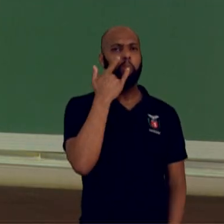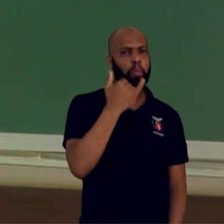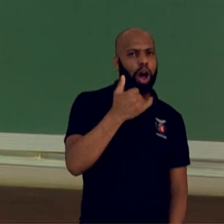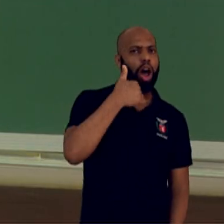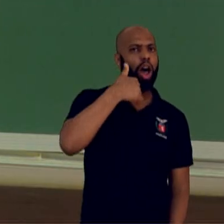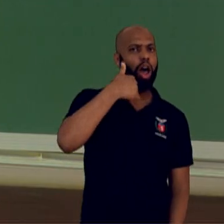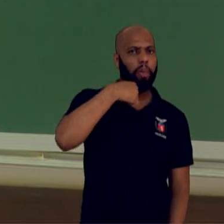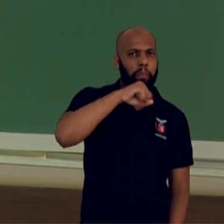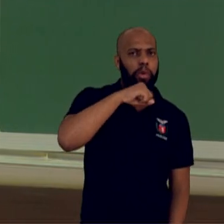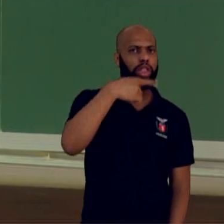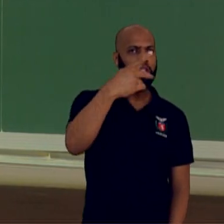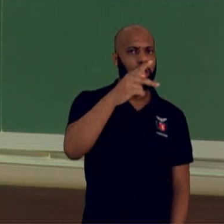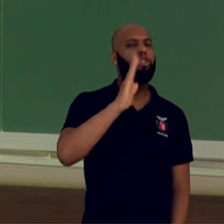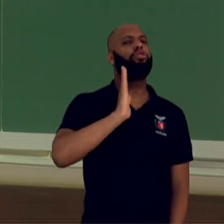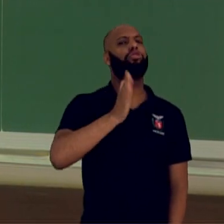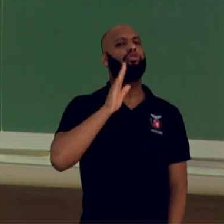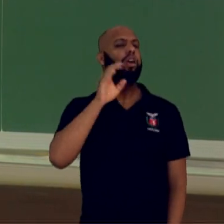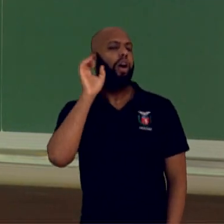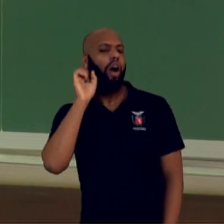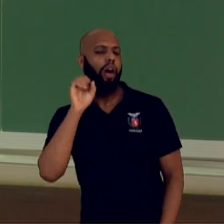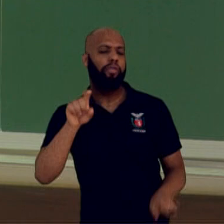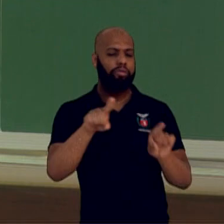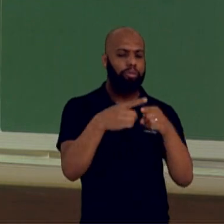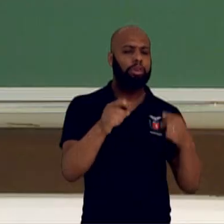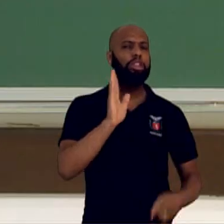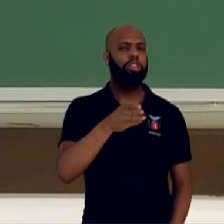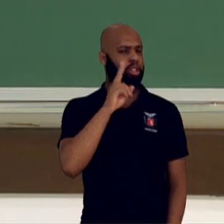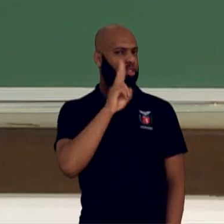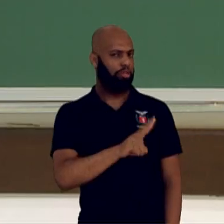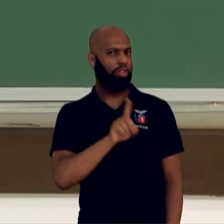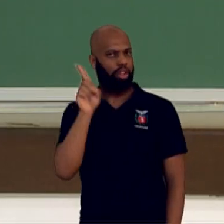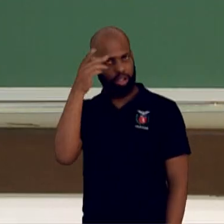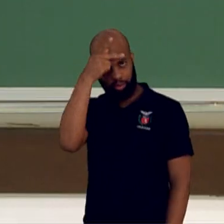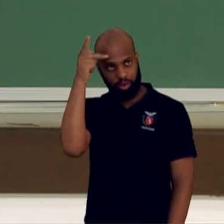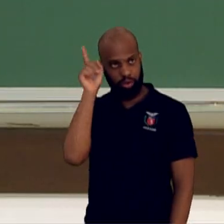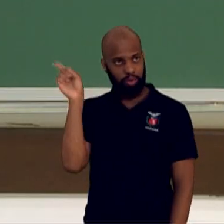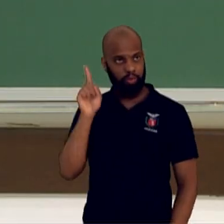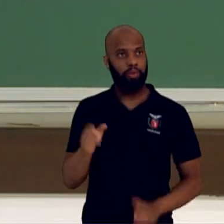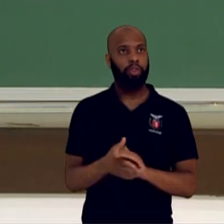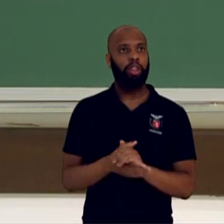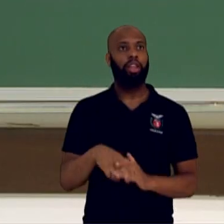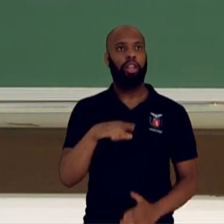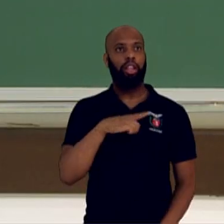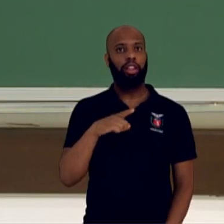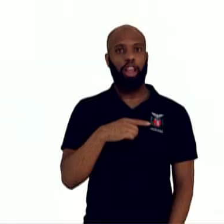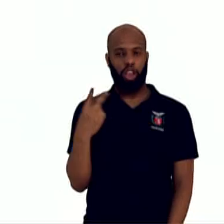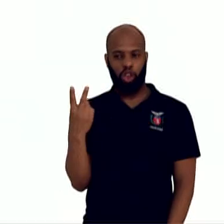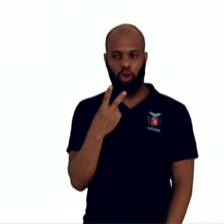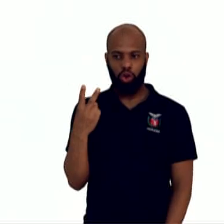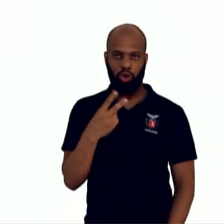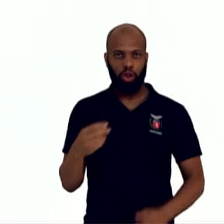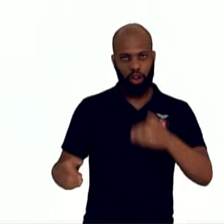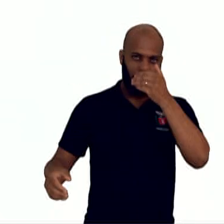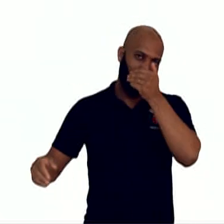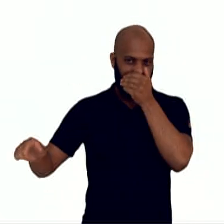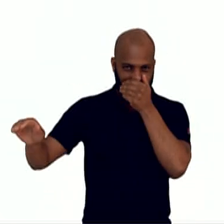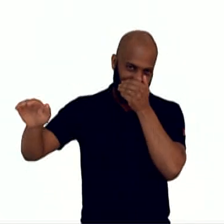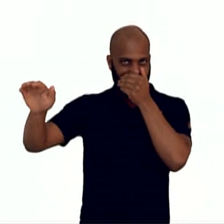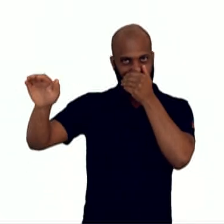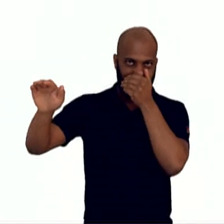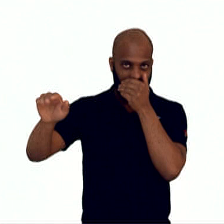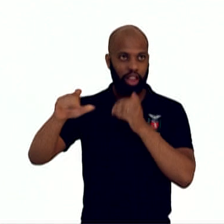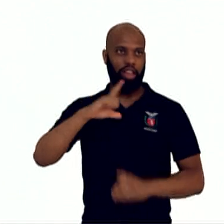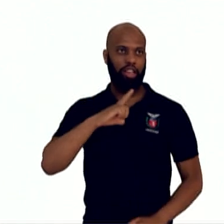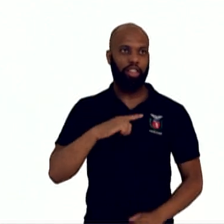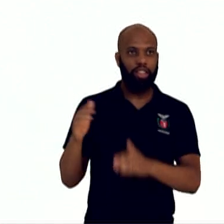ter ouvido falar e já escutaram algumas músicas desses artistas. Figura ali 14, a dupla Claudinho Buchecha. Aqui ao meio,